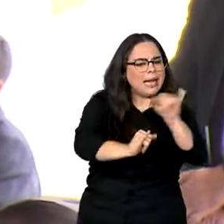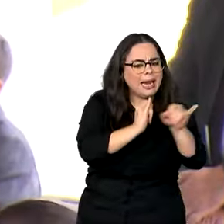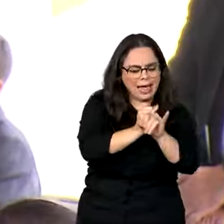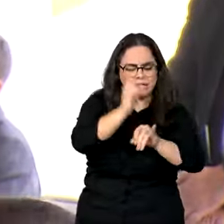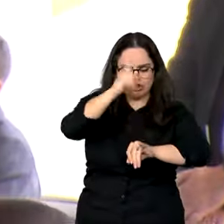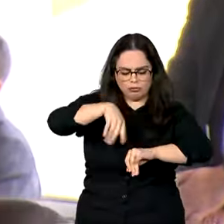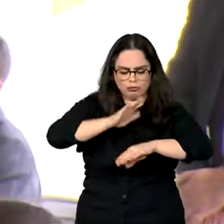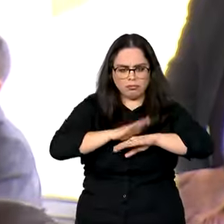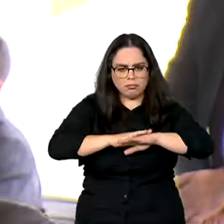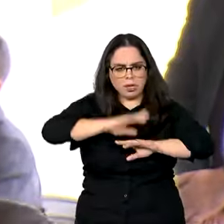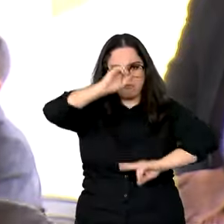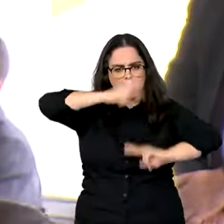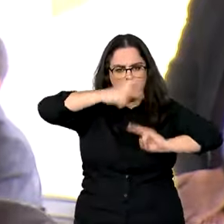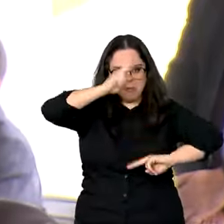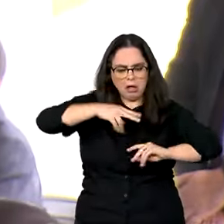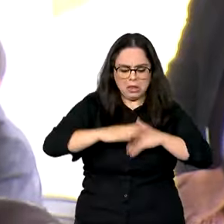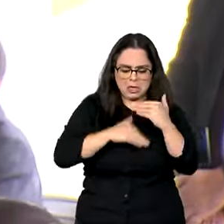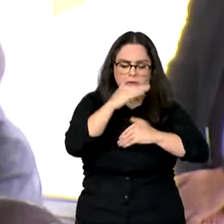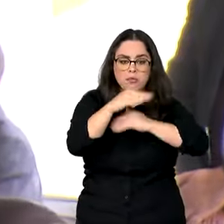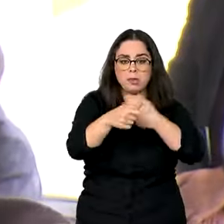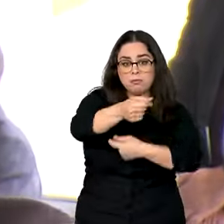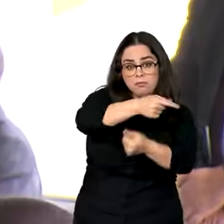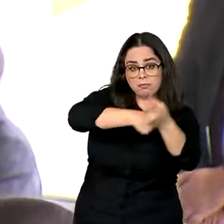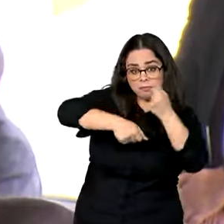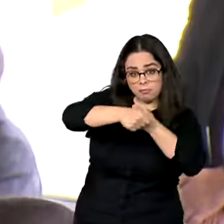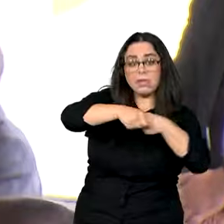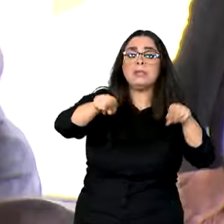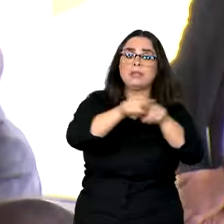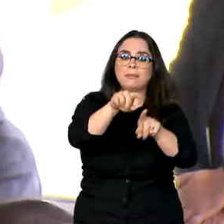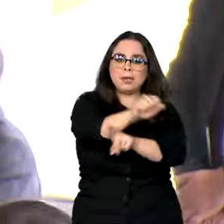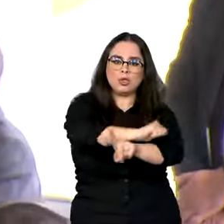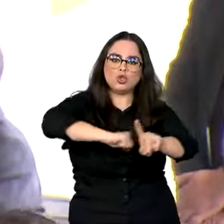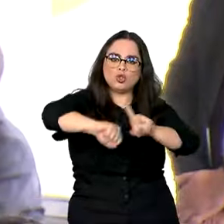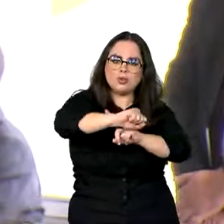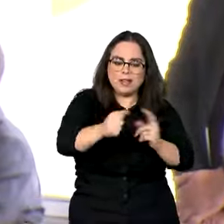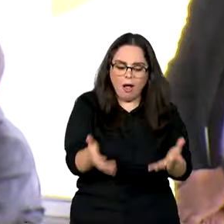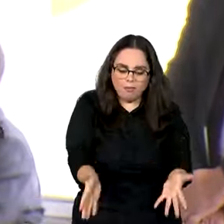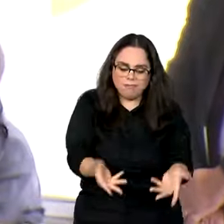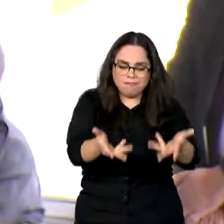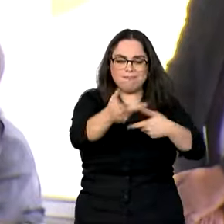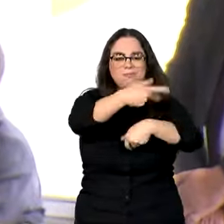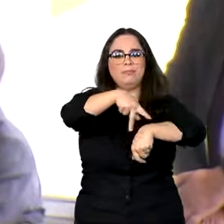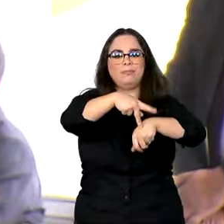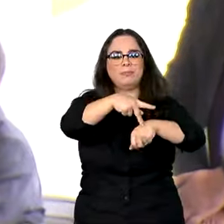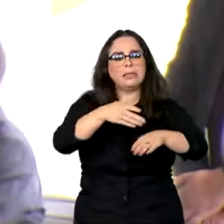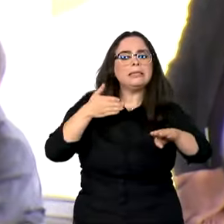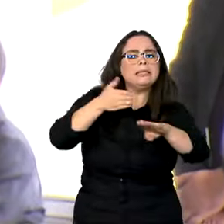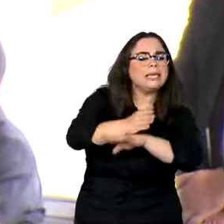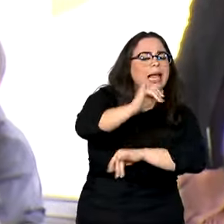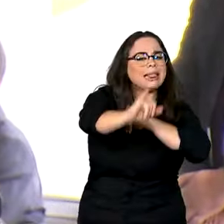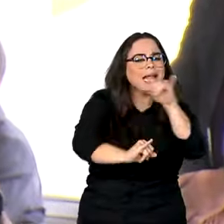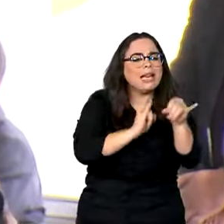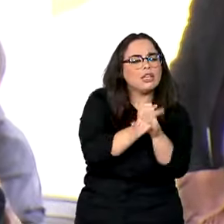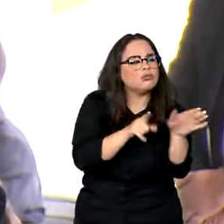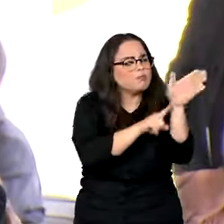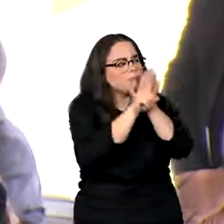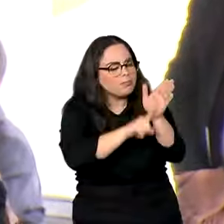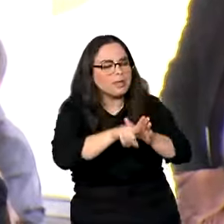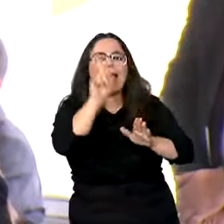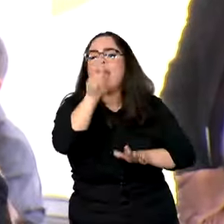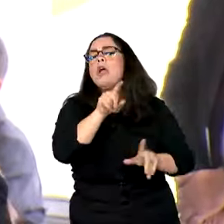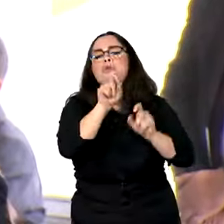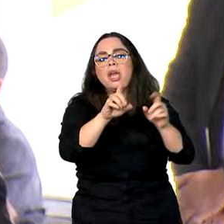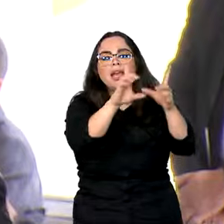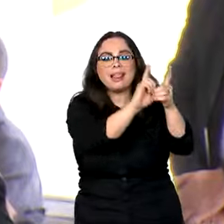é instrumento de desenvolvimento econômico e desenvolvimento social do nosso país. Acesso à internet é democracia,